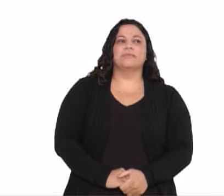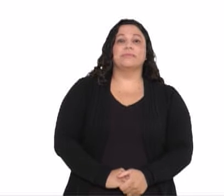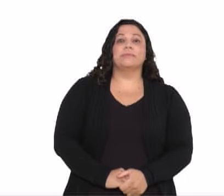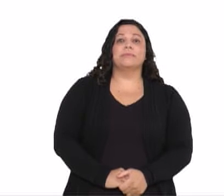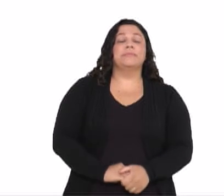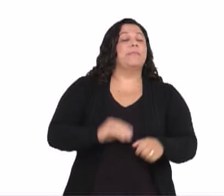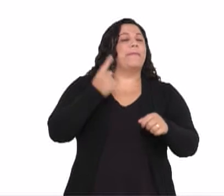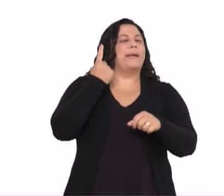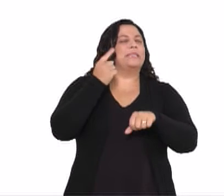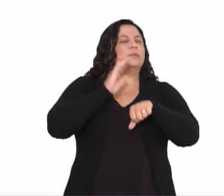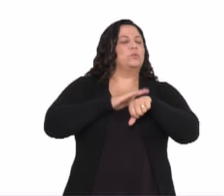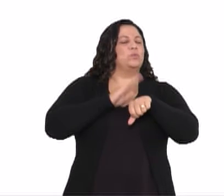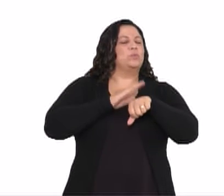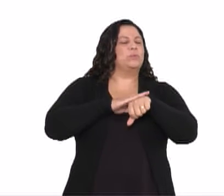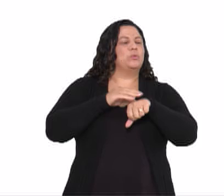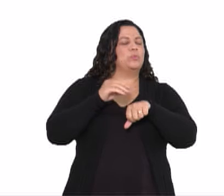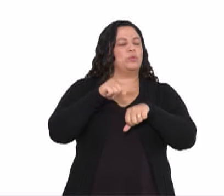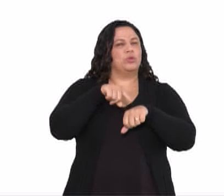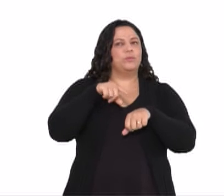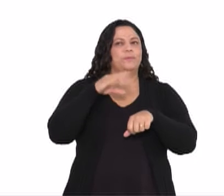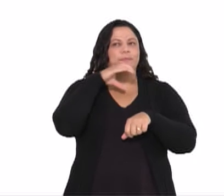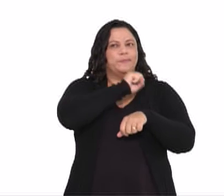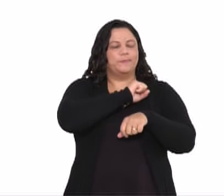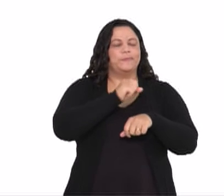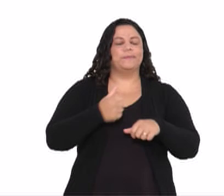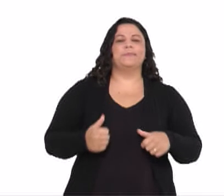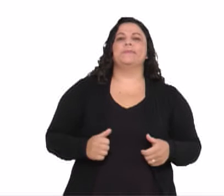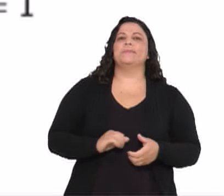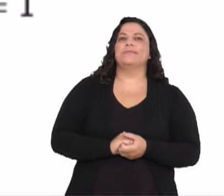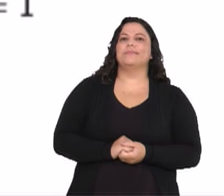Mais um minutinho, vamos à frente?